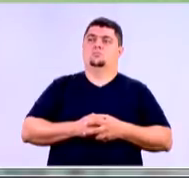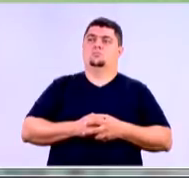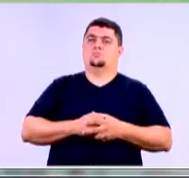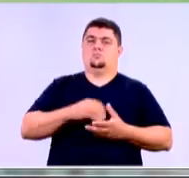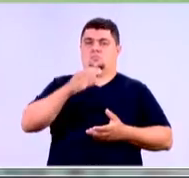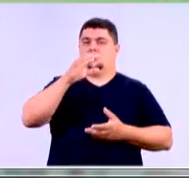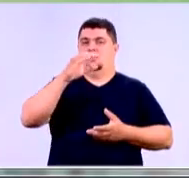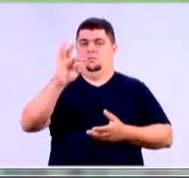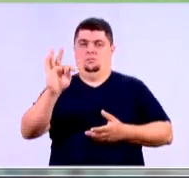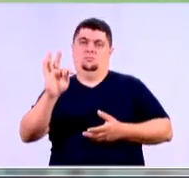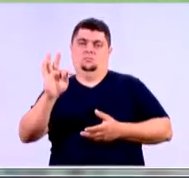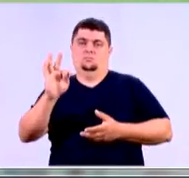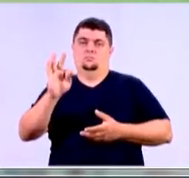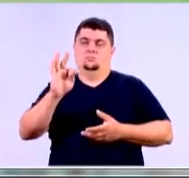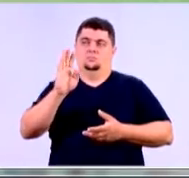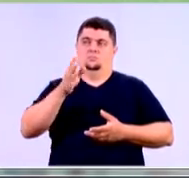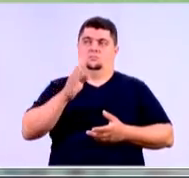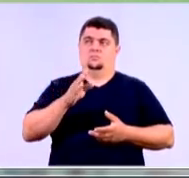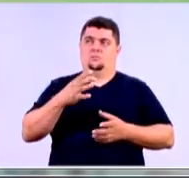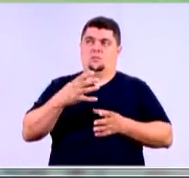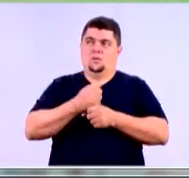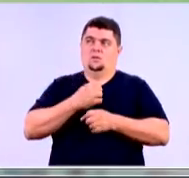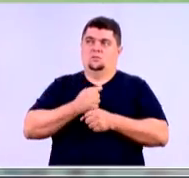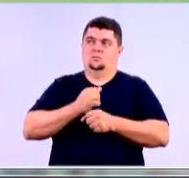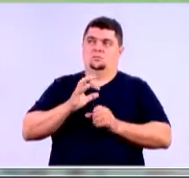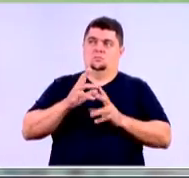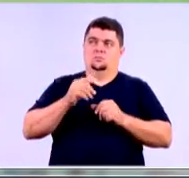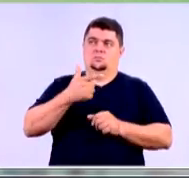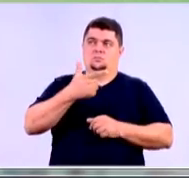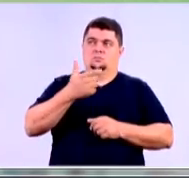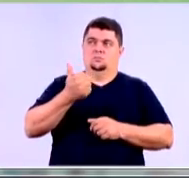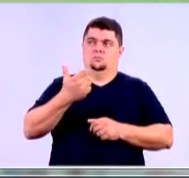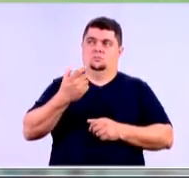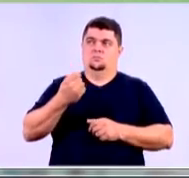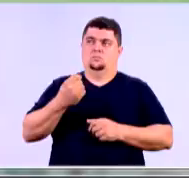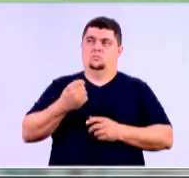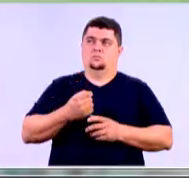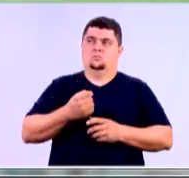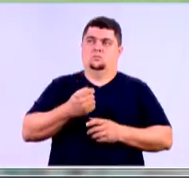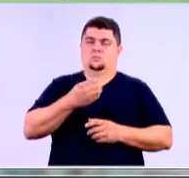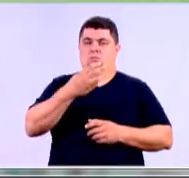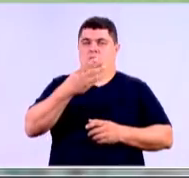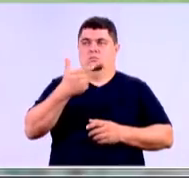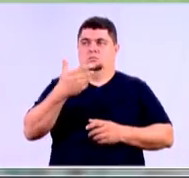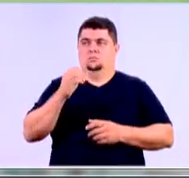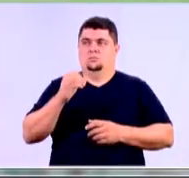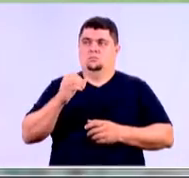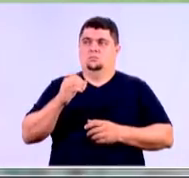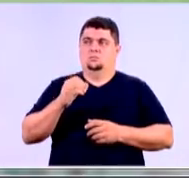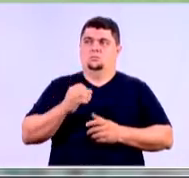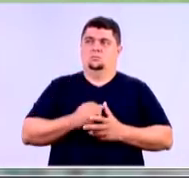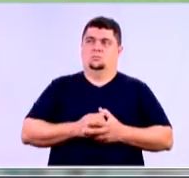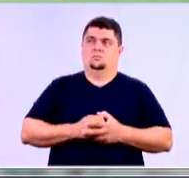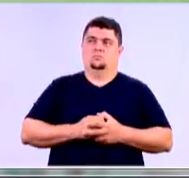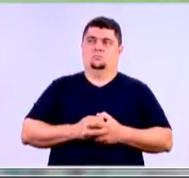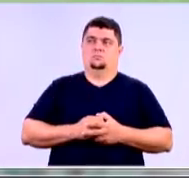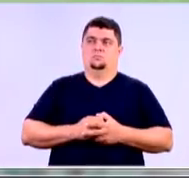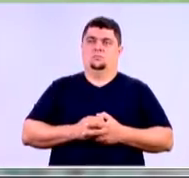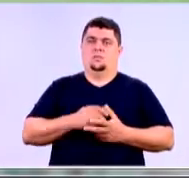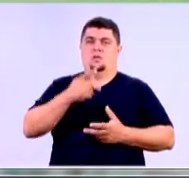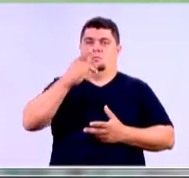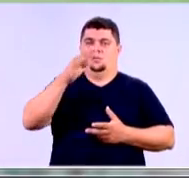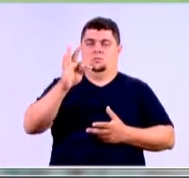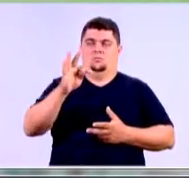Capital de terceiros, que nós vimos, né, que é a soma do ativo circulante dos fornecedores, e o meu patrimônio